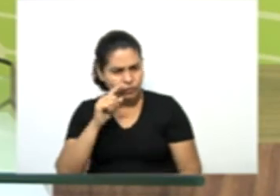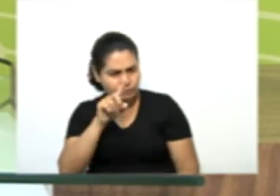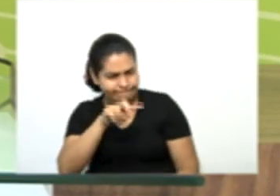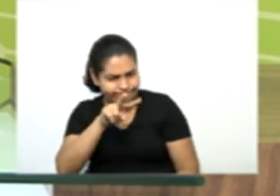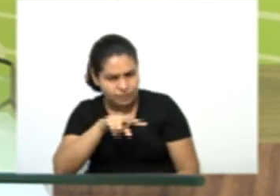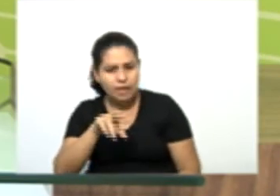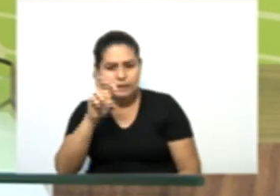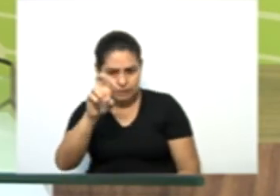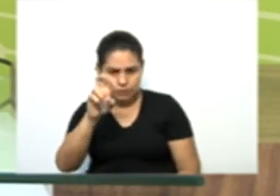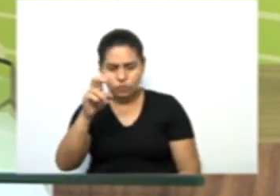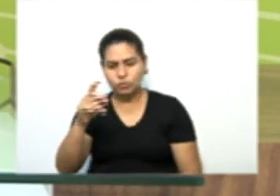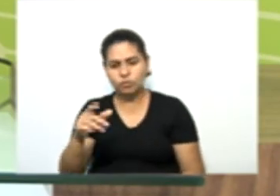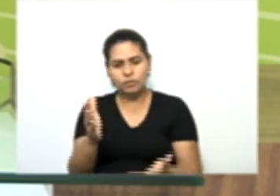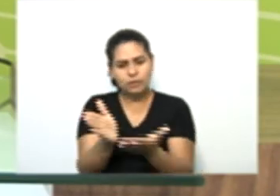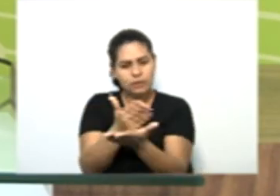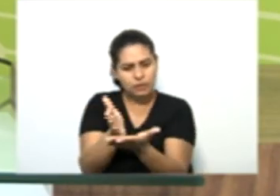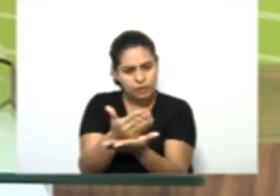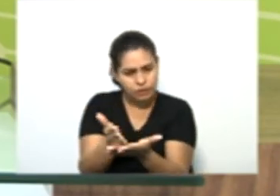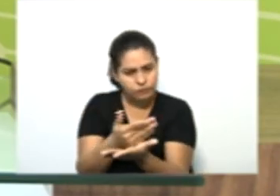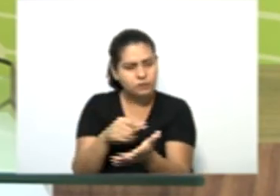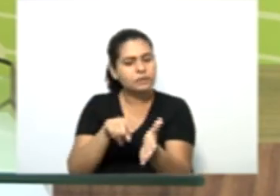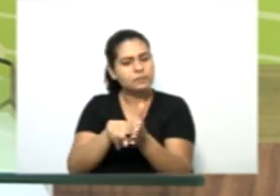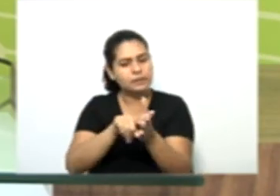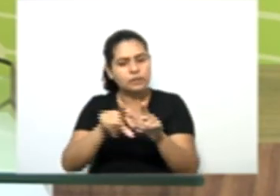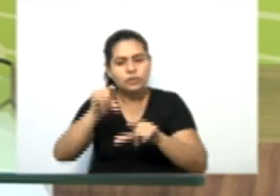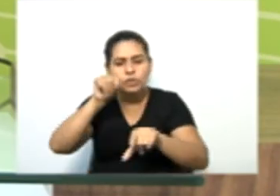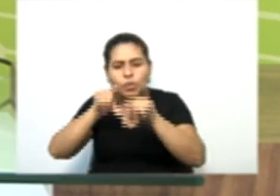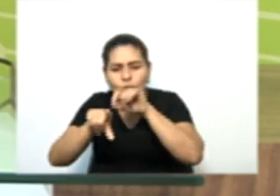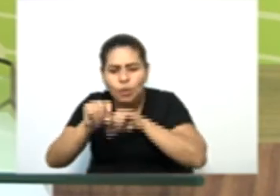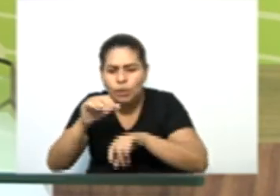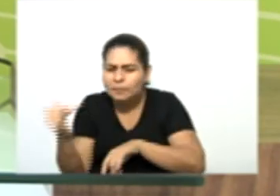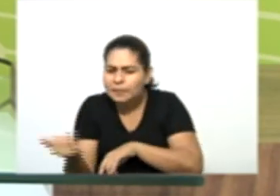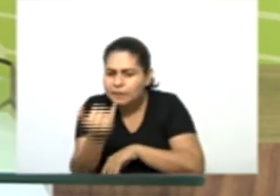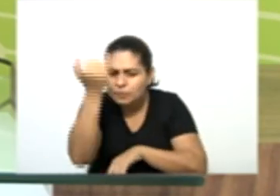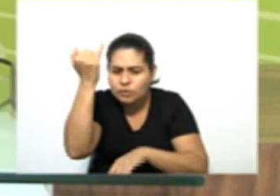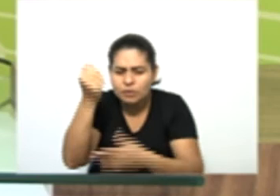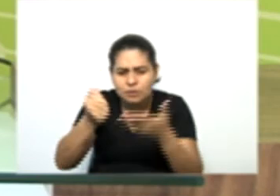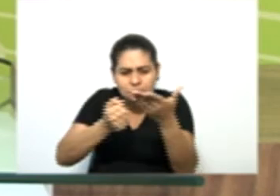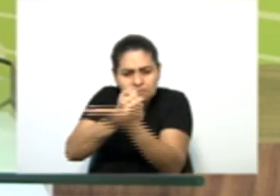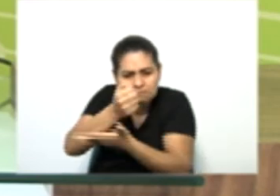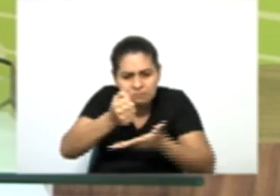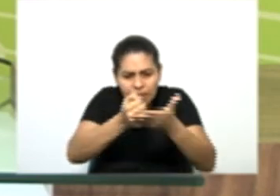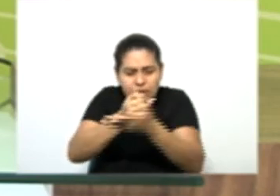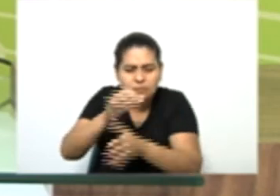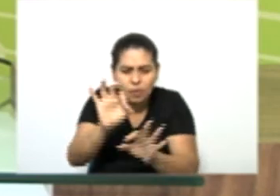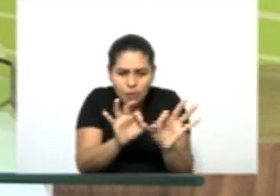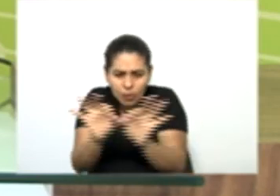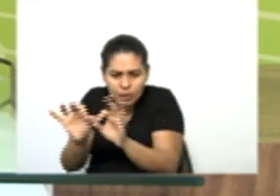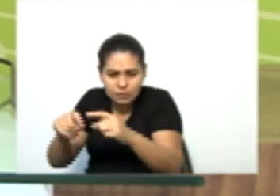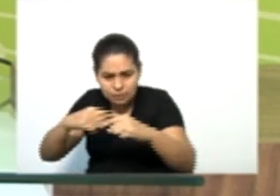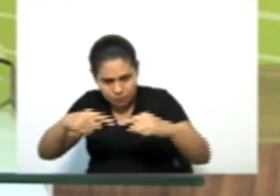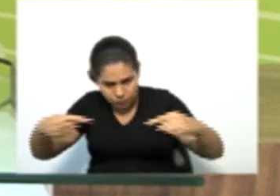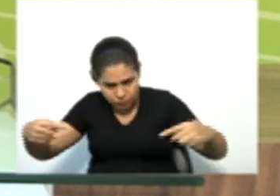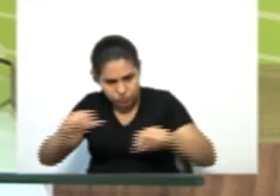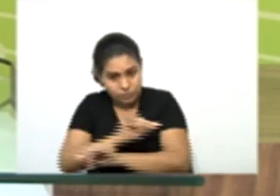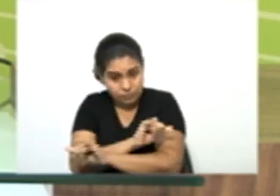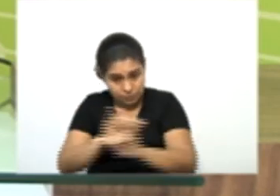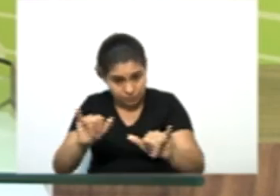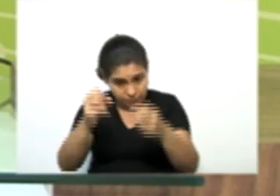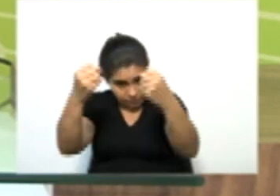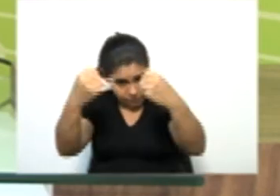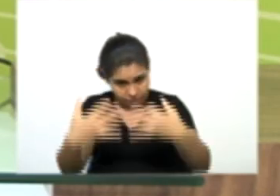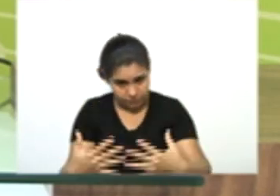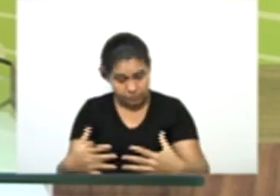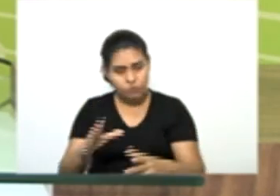5, 5. 5 livros que serviram como base para a busca desse conhecimento que a gente está transmitindo.